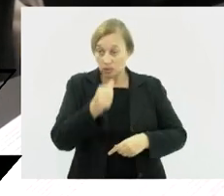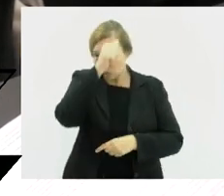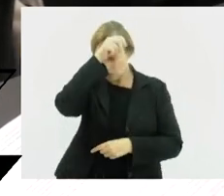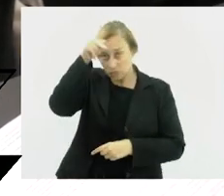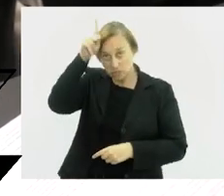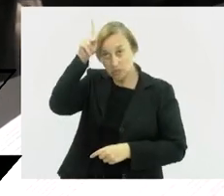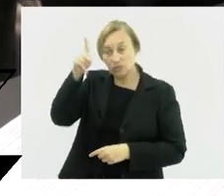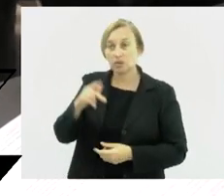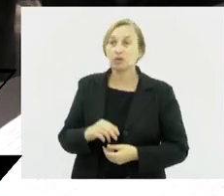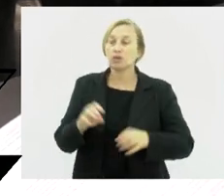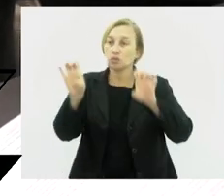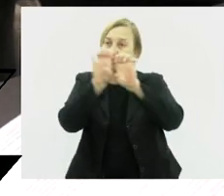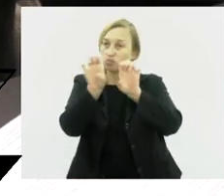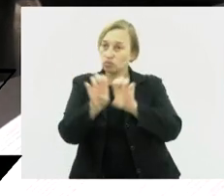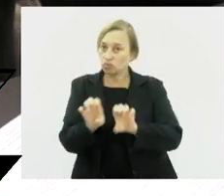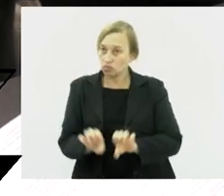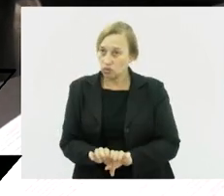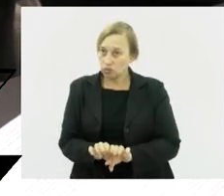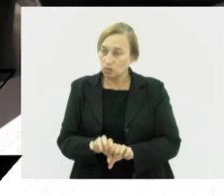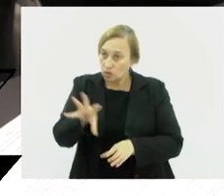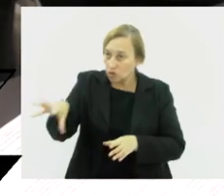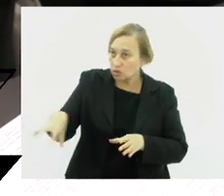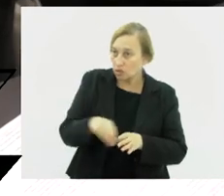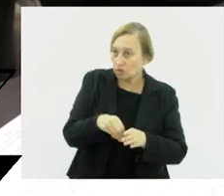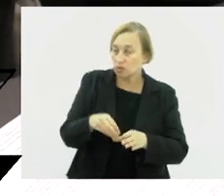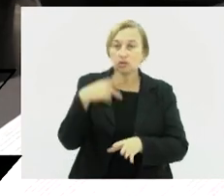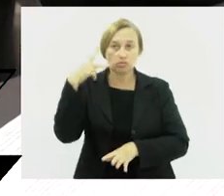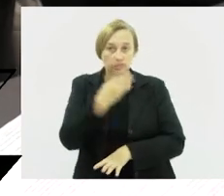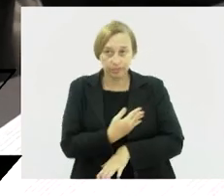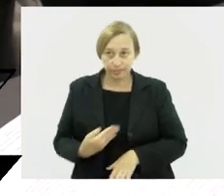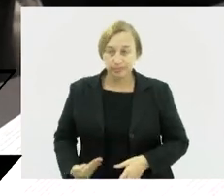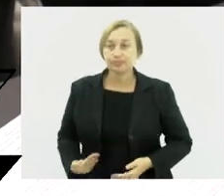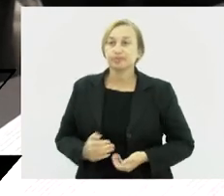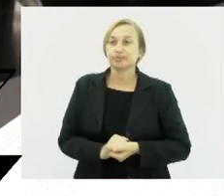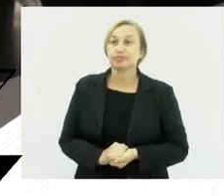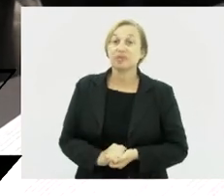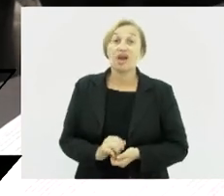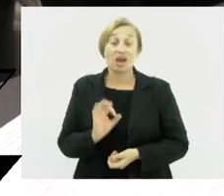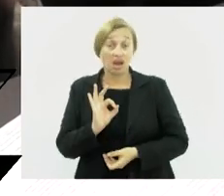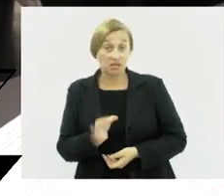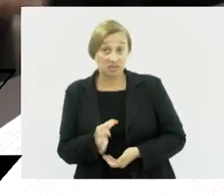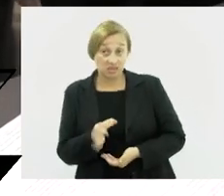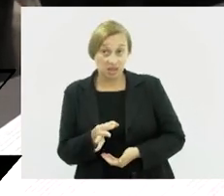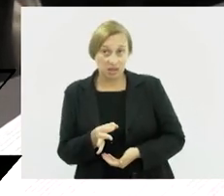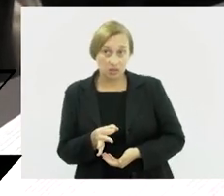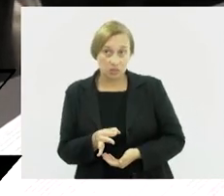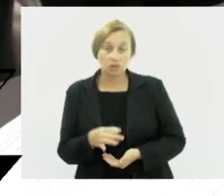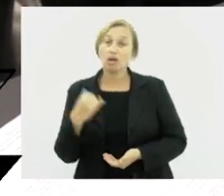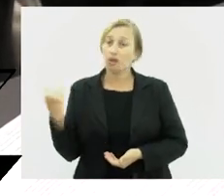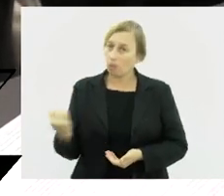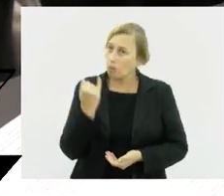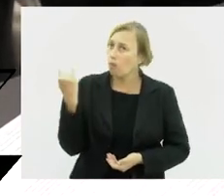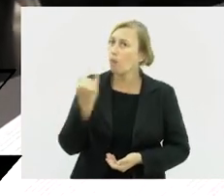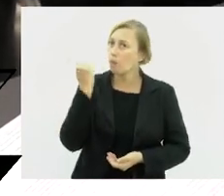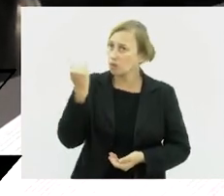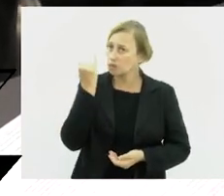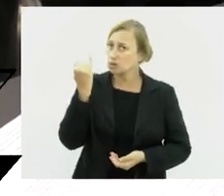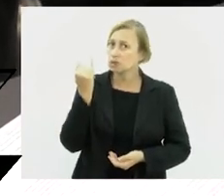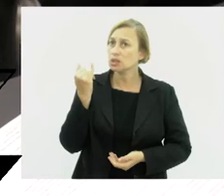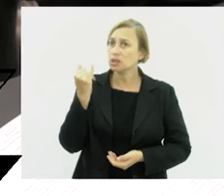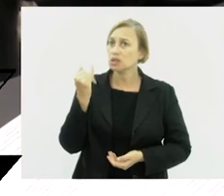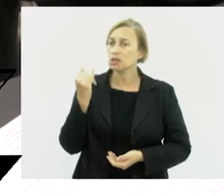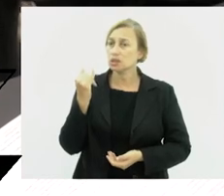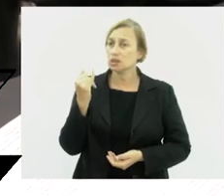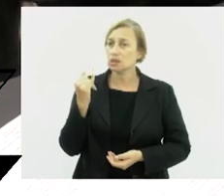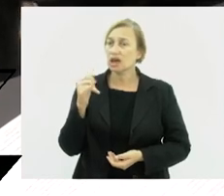para estruturação e implementação de políticas públicas. É claro que é muito importante, de suma relevância,